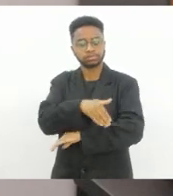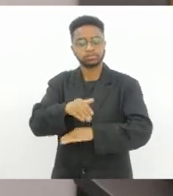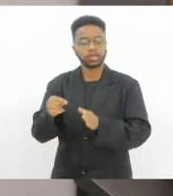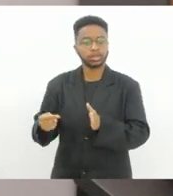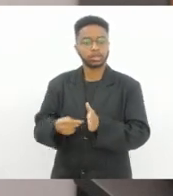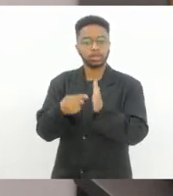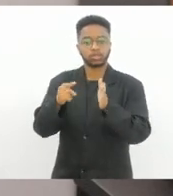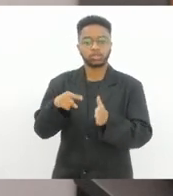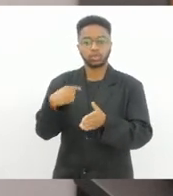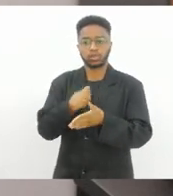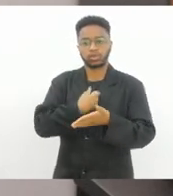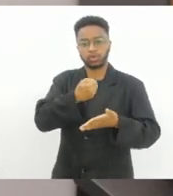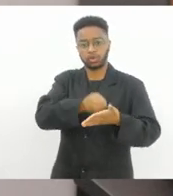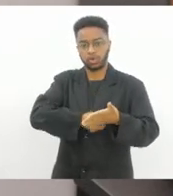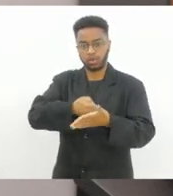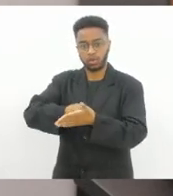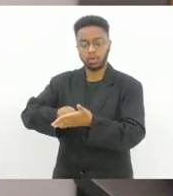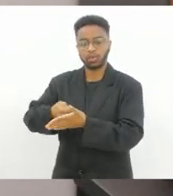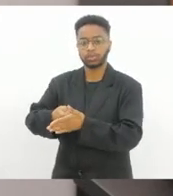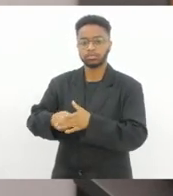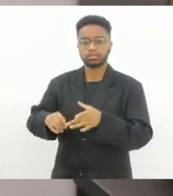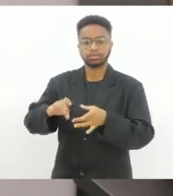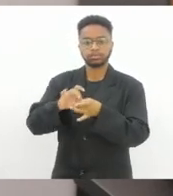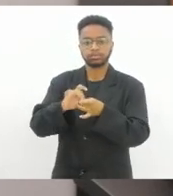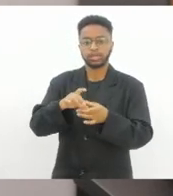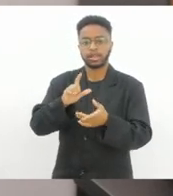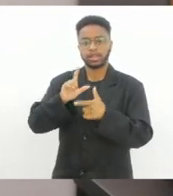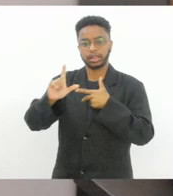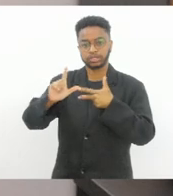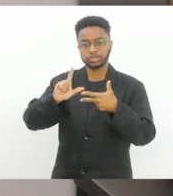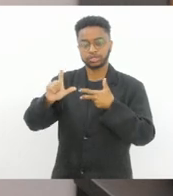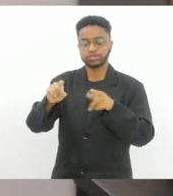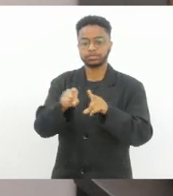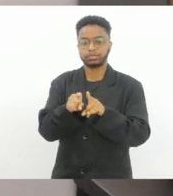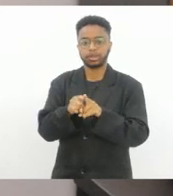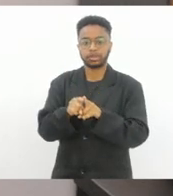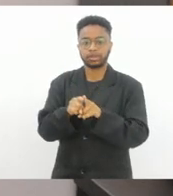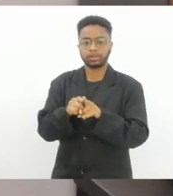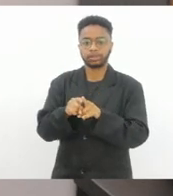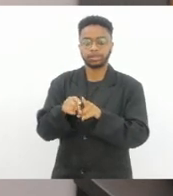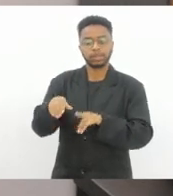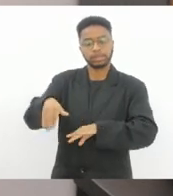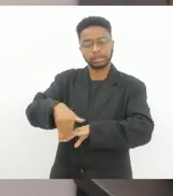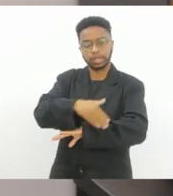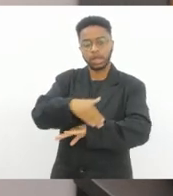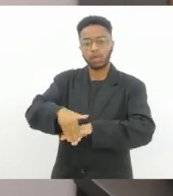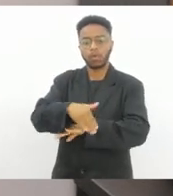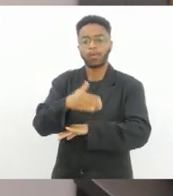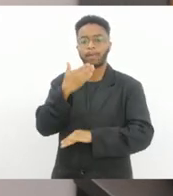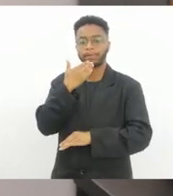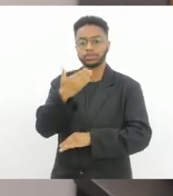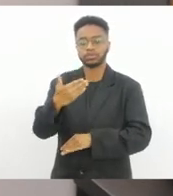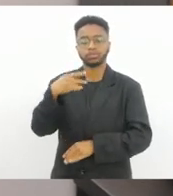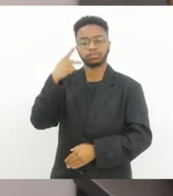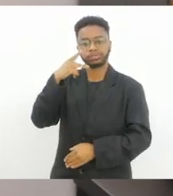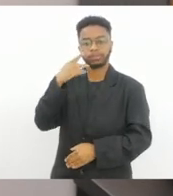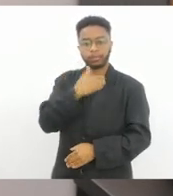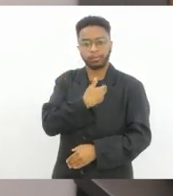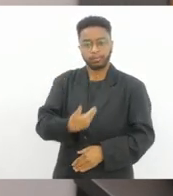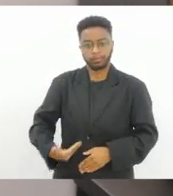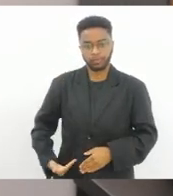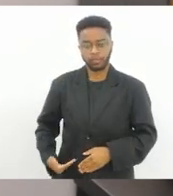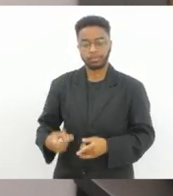luta no legislativo e nas ruas, exigindo políticas públicas que,